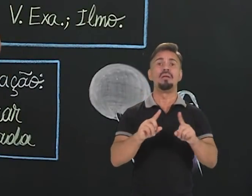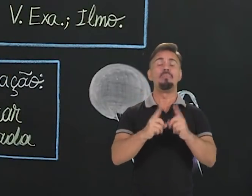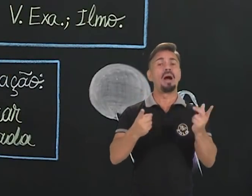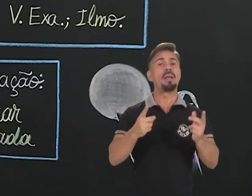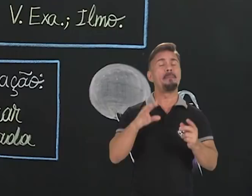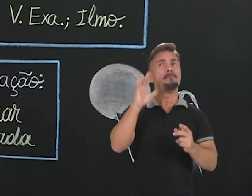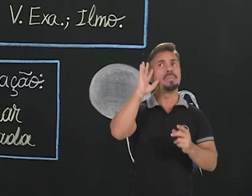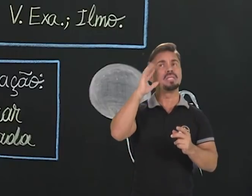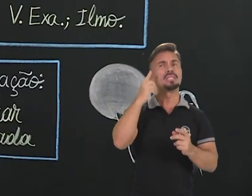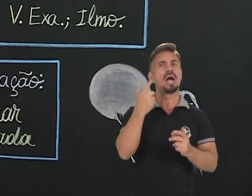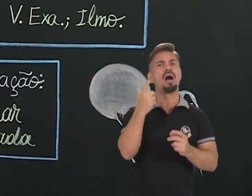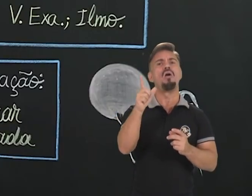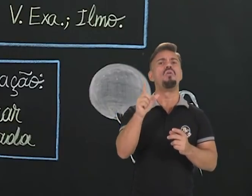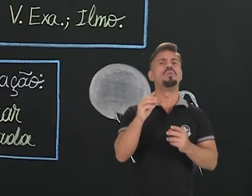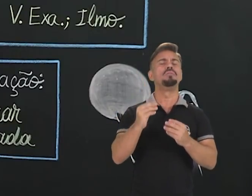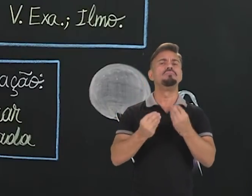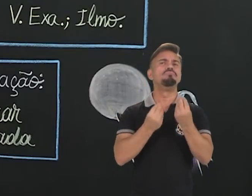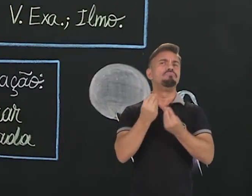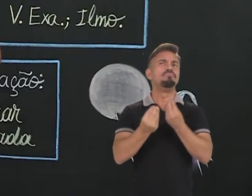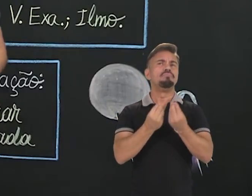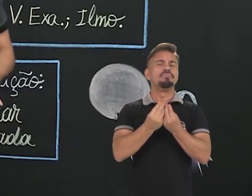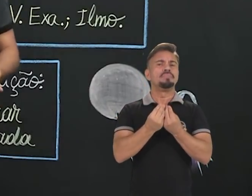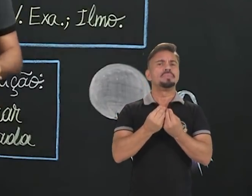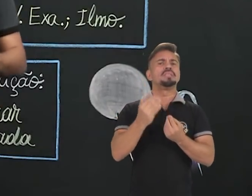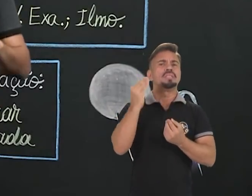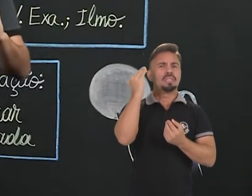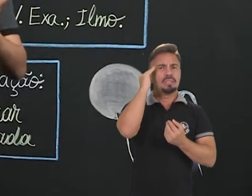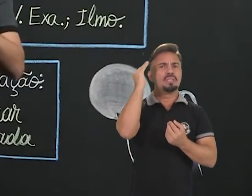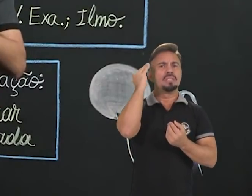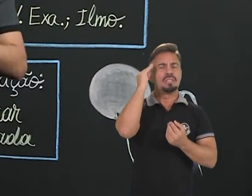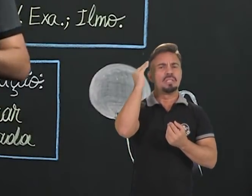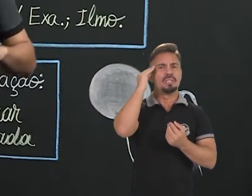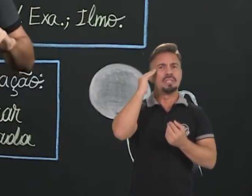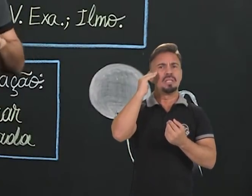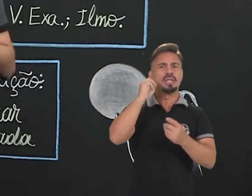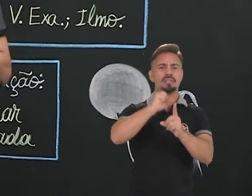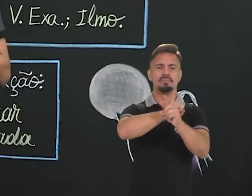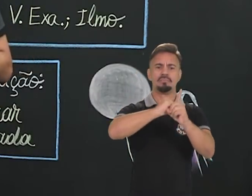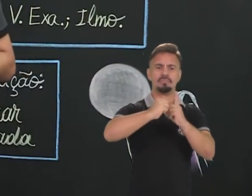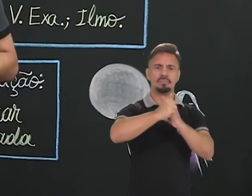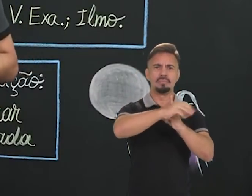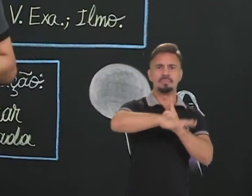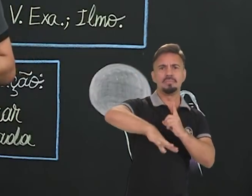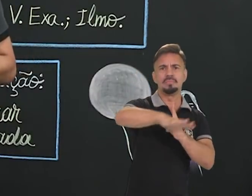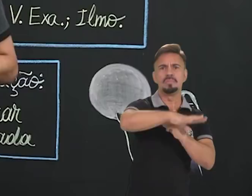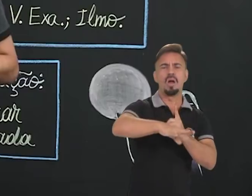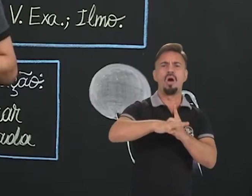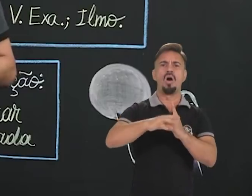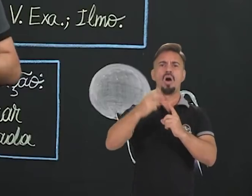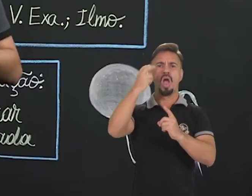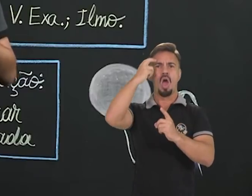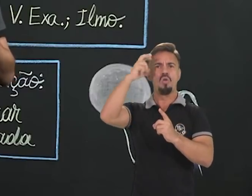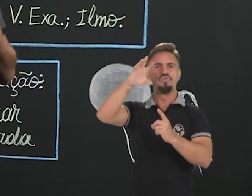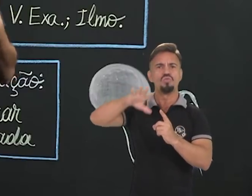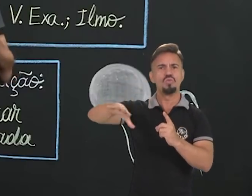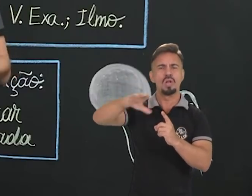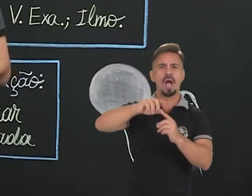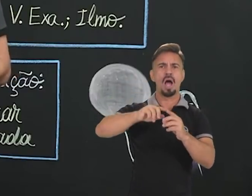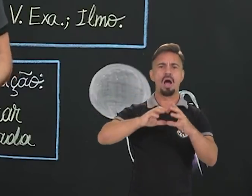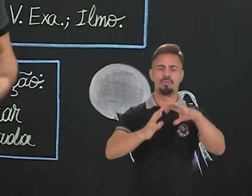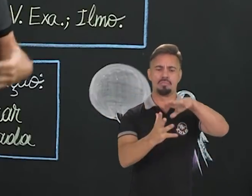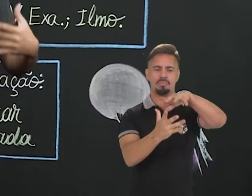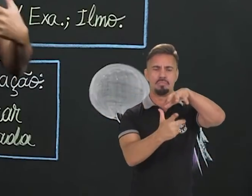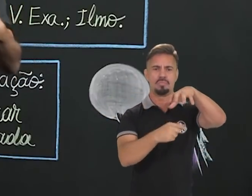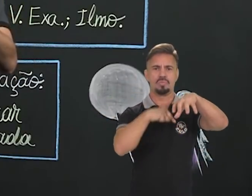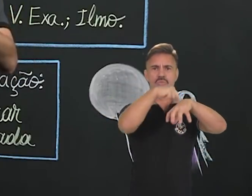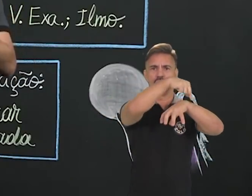Mas vamos pensar de outra forma, né? A partir do momento que a gente compreende que as questões sociais, culturais, elas estão marcadas hoje pelo processo de